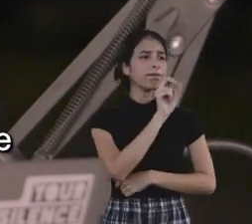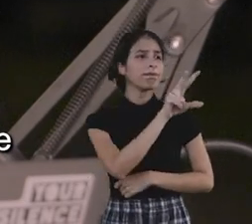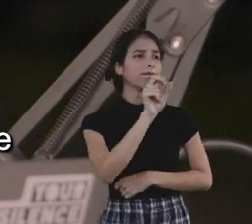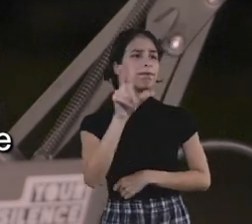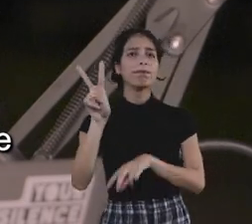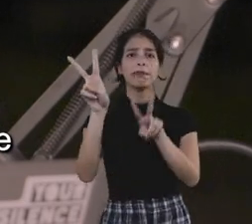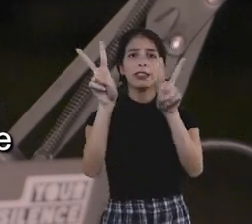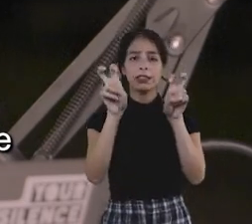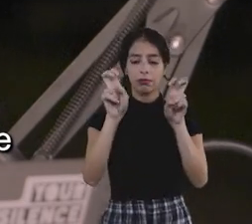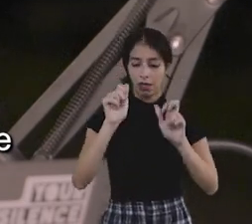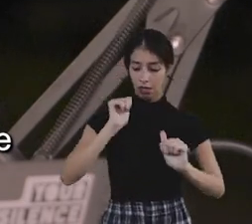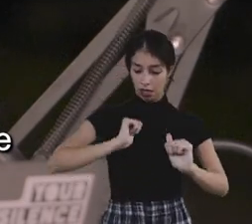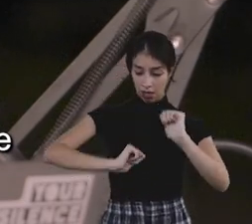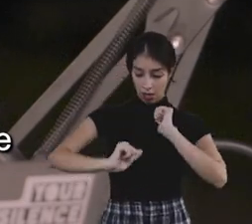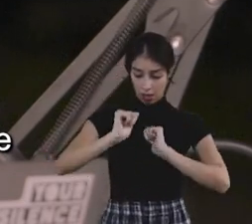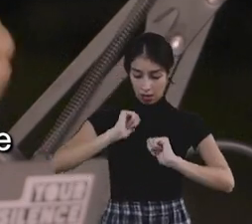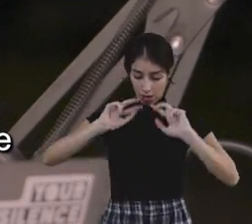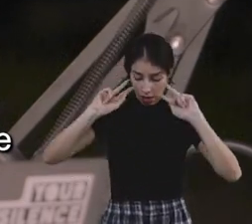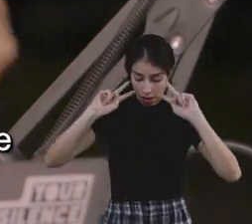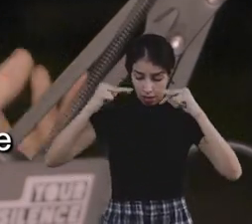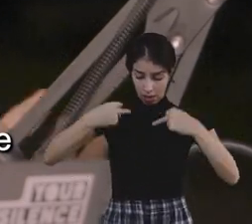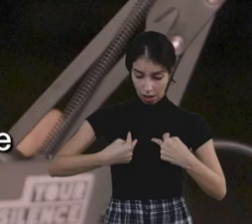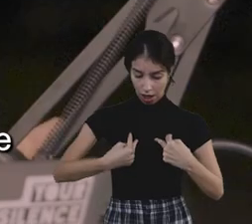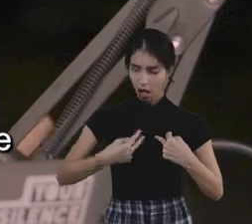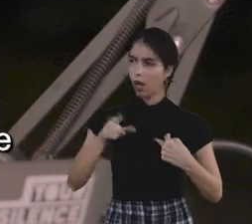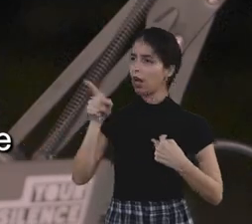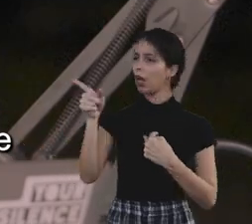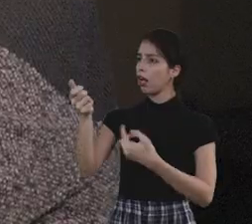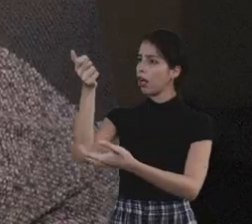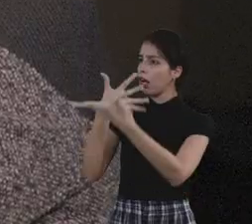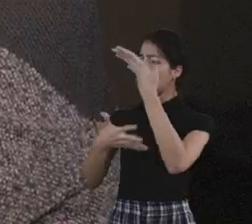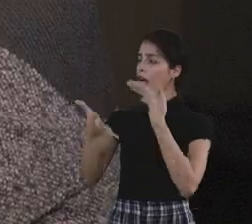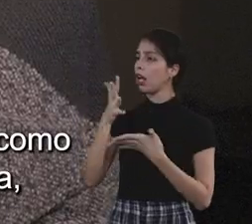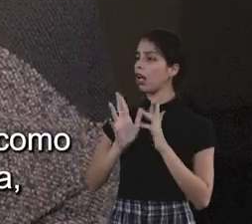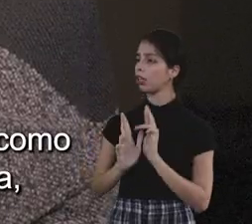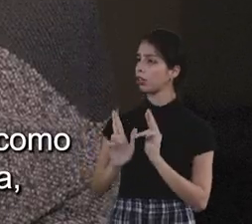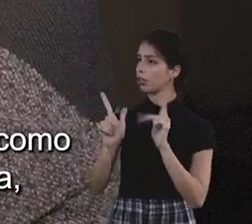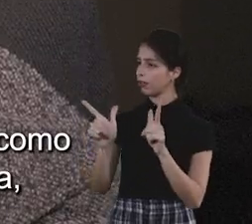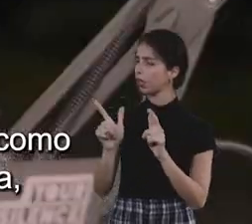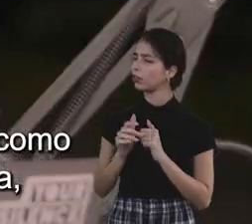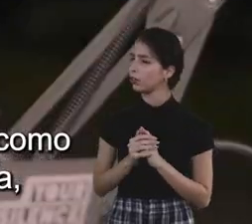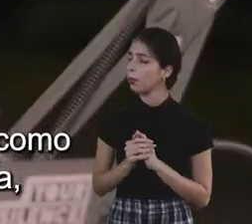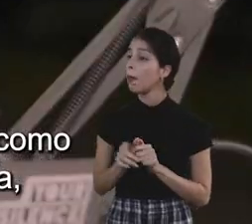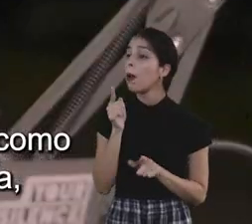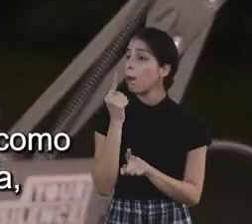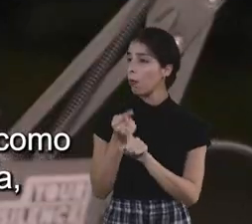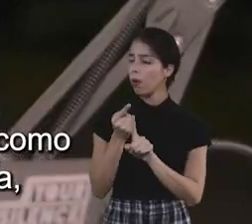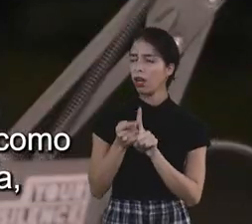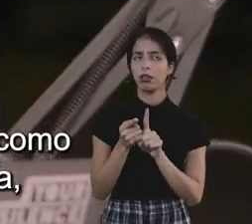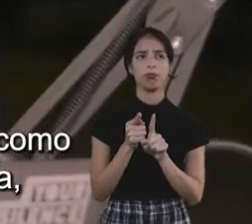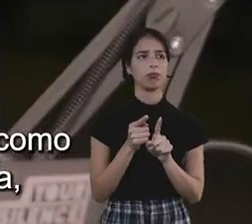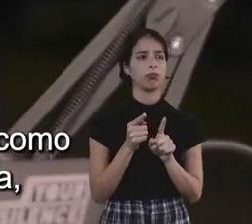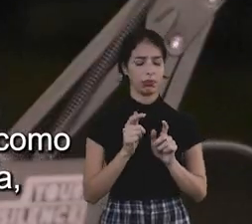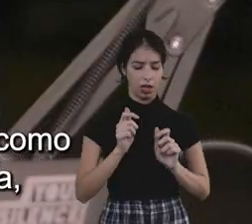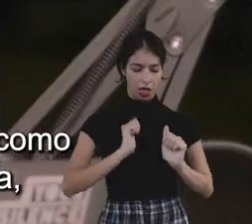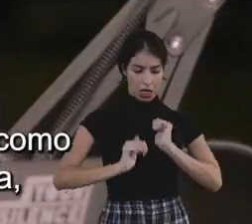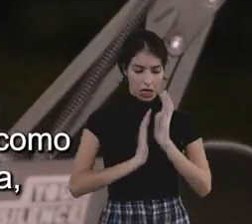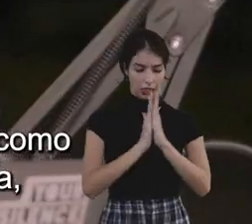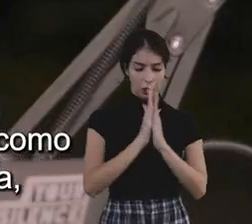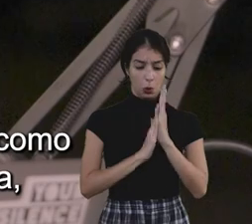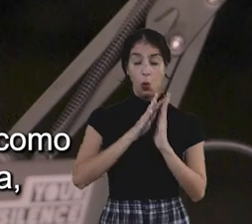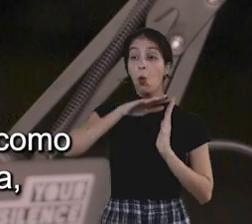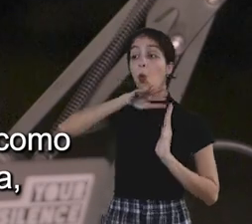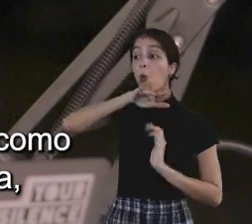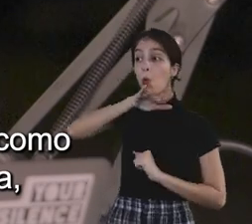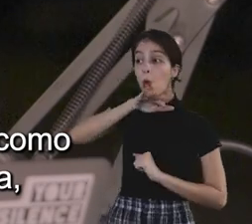costuma ver e se actualizar sobre sim quer dizer no lugar de uma ansiedade que é